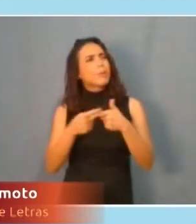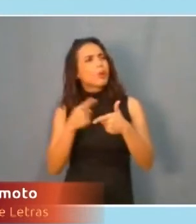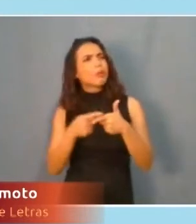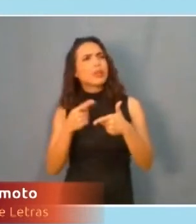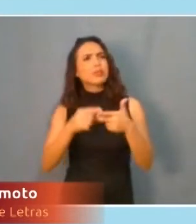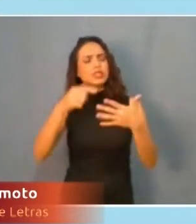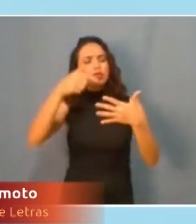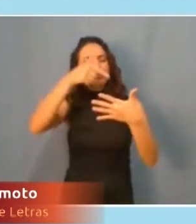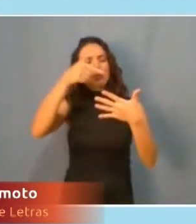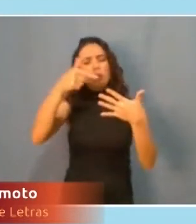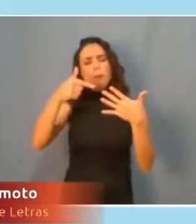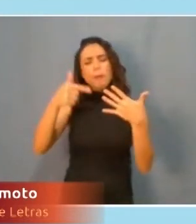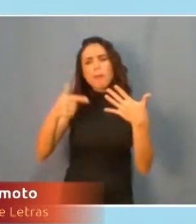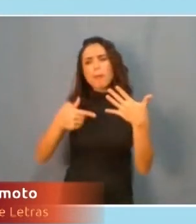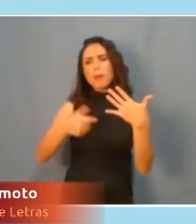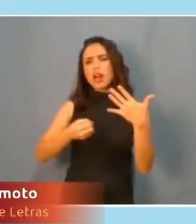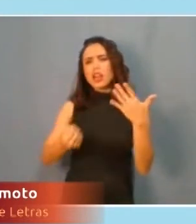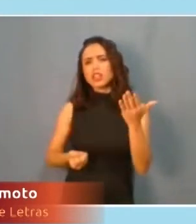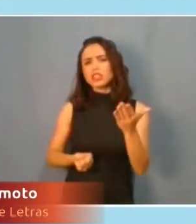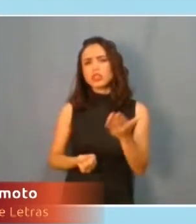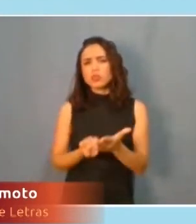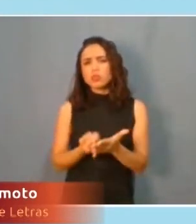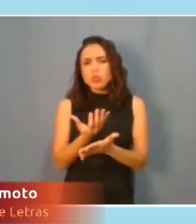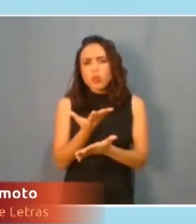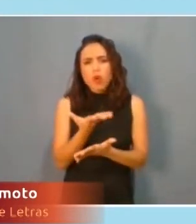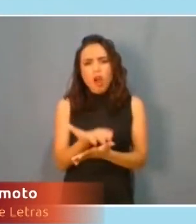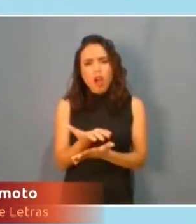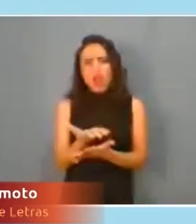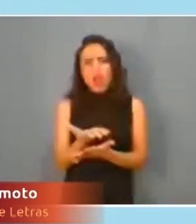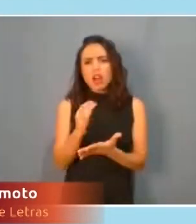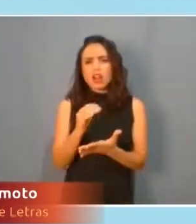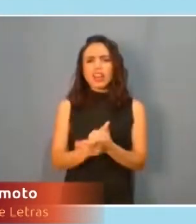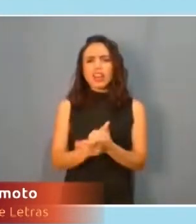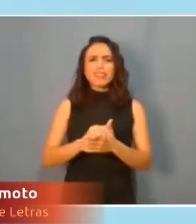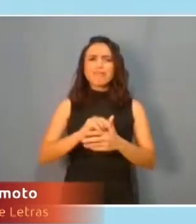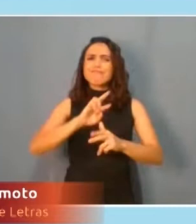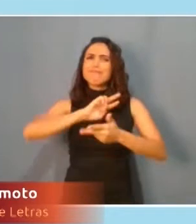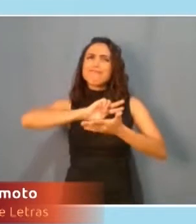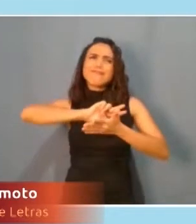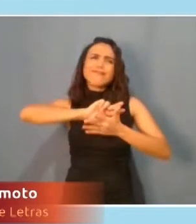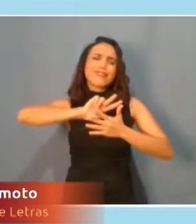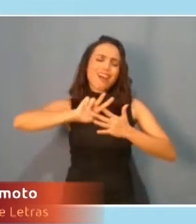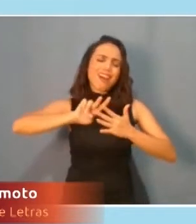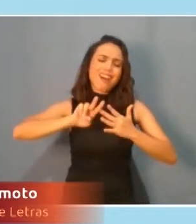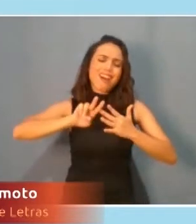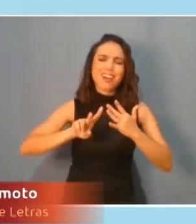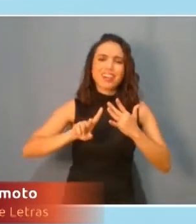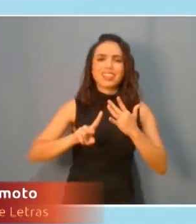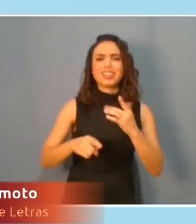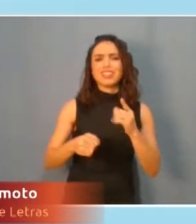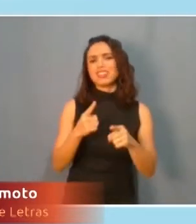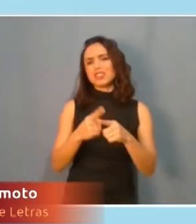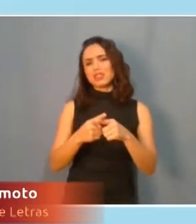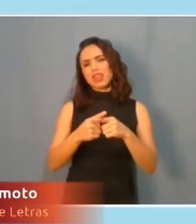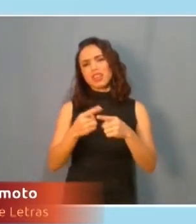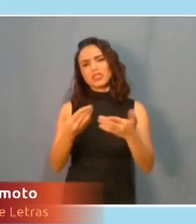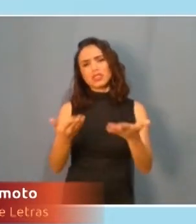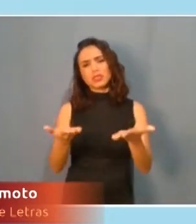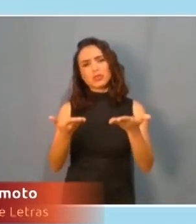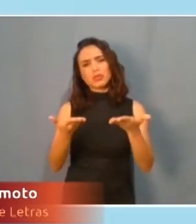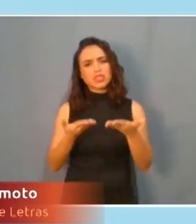causa, no meu entender. Então, eu acho que tem um conjunto de causas que fazem com que a gente, que tinha saído do mapa da